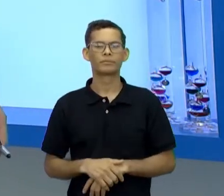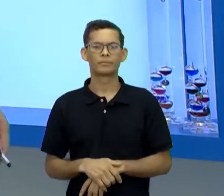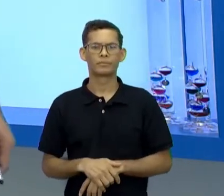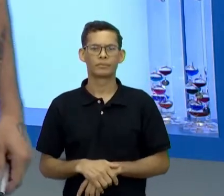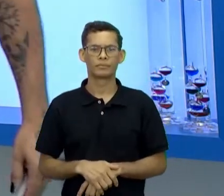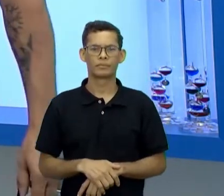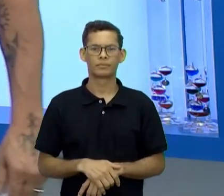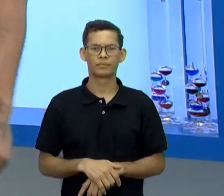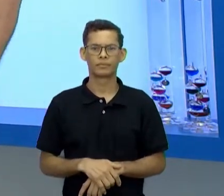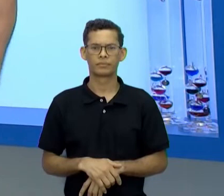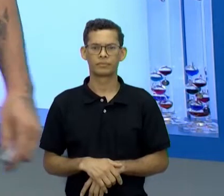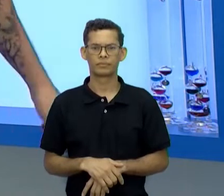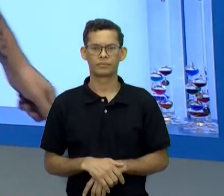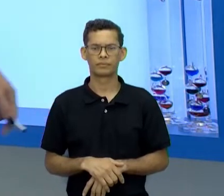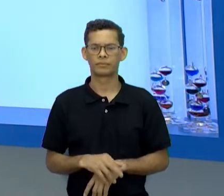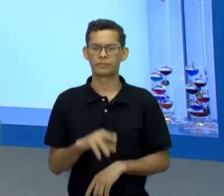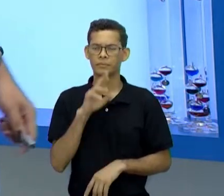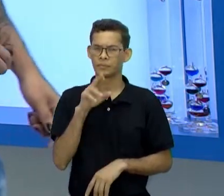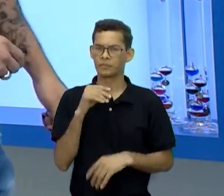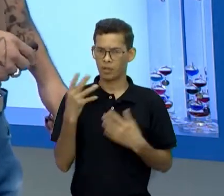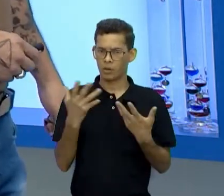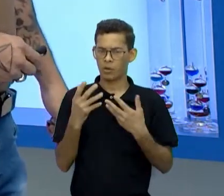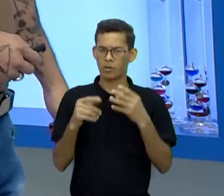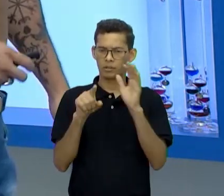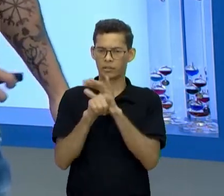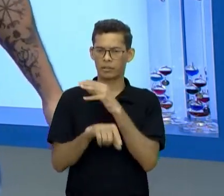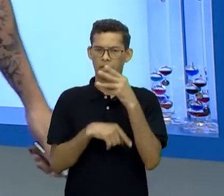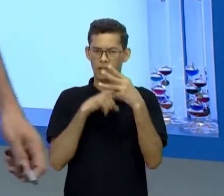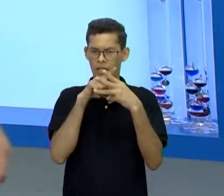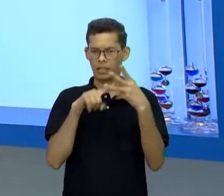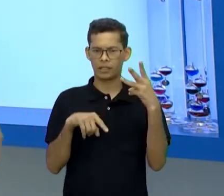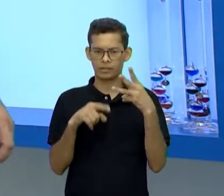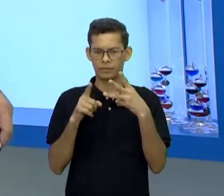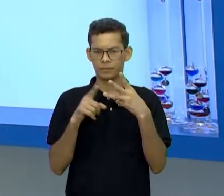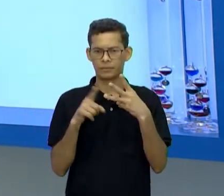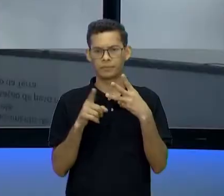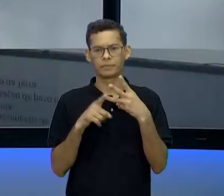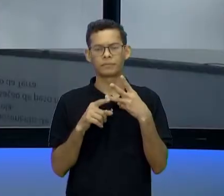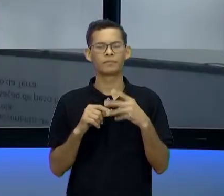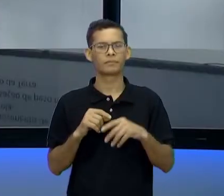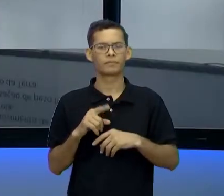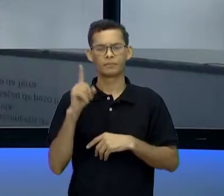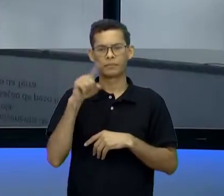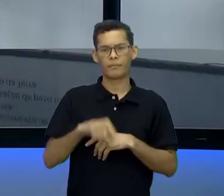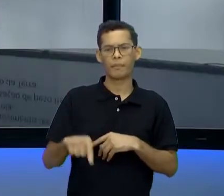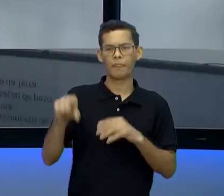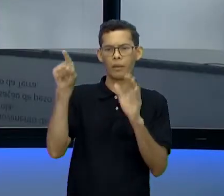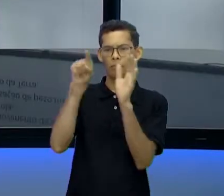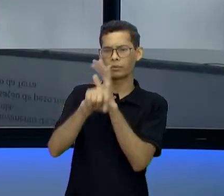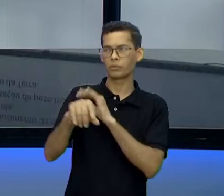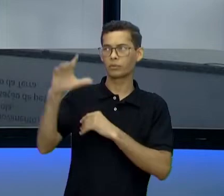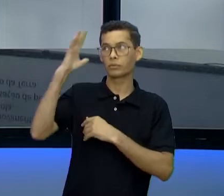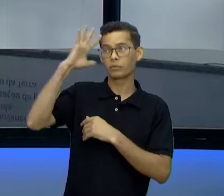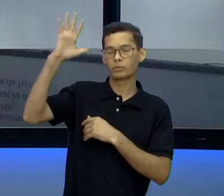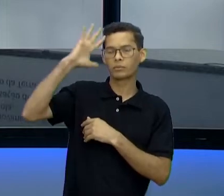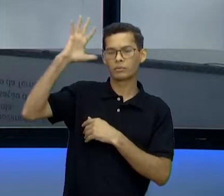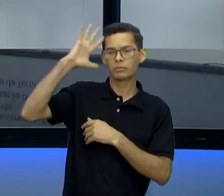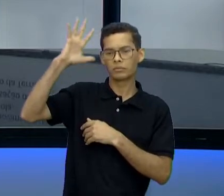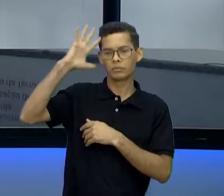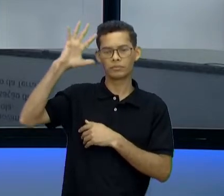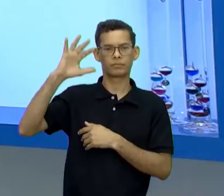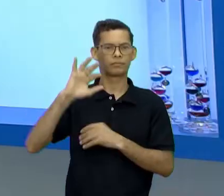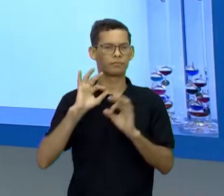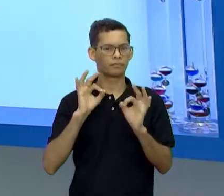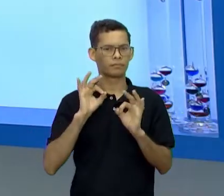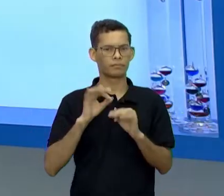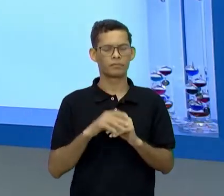lá. Vamos ver se você acertar a 3. Ó, questão 3 é uma questão imaginária. Imaginação.